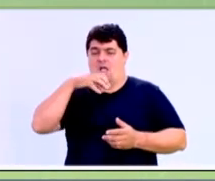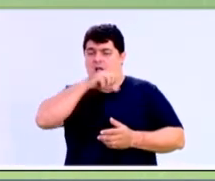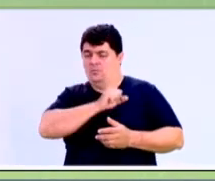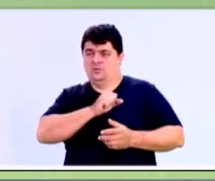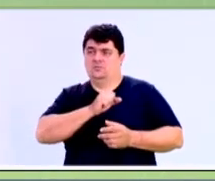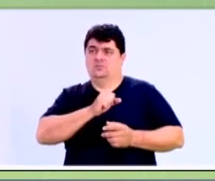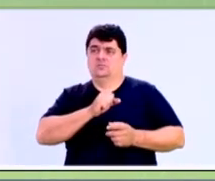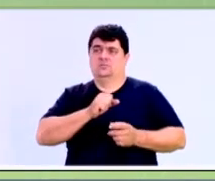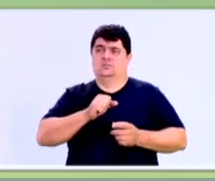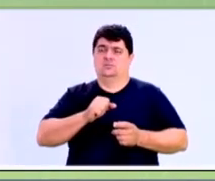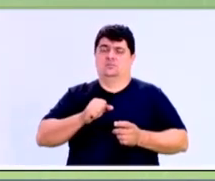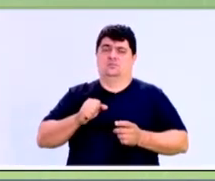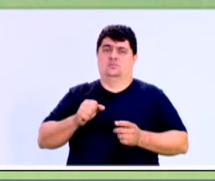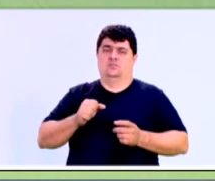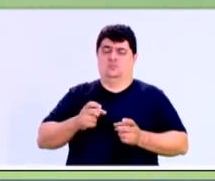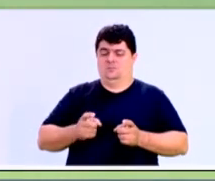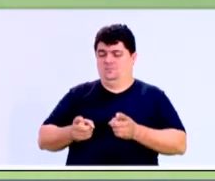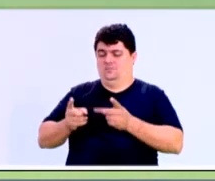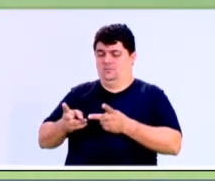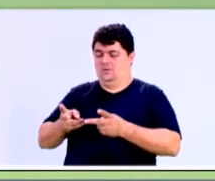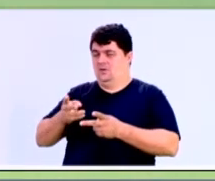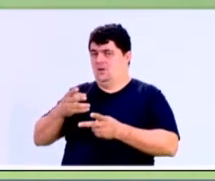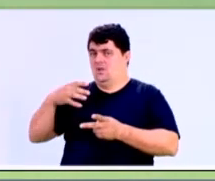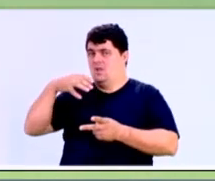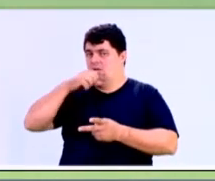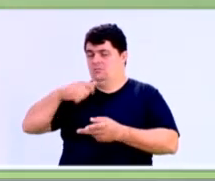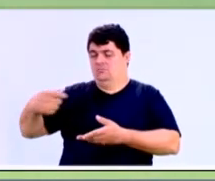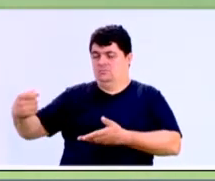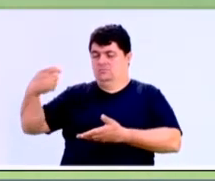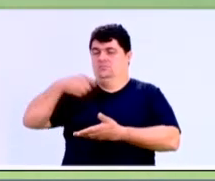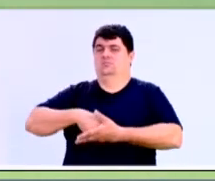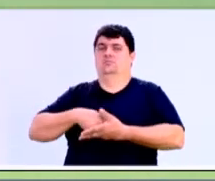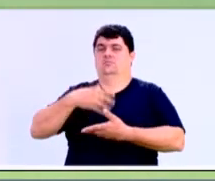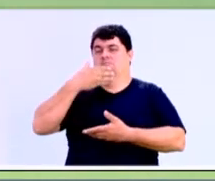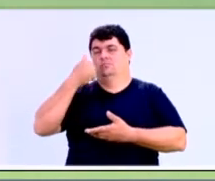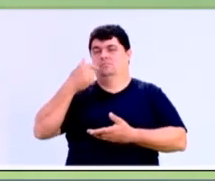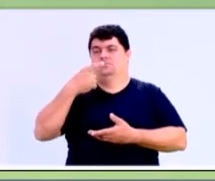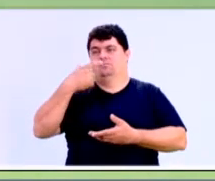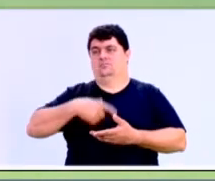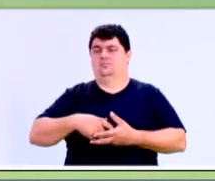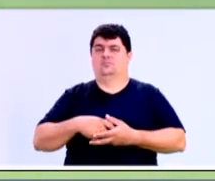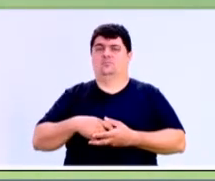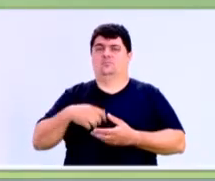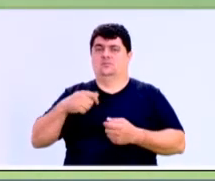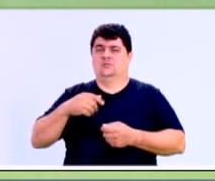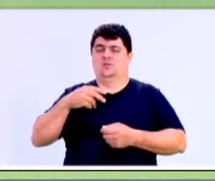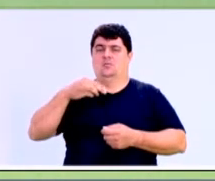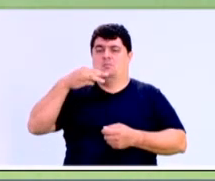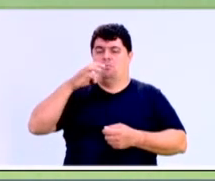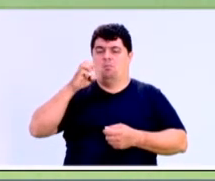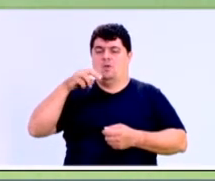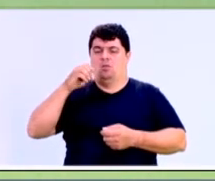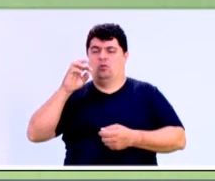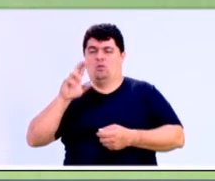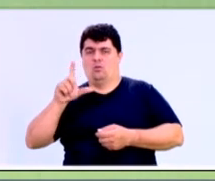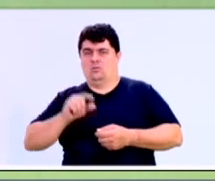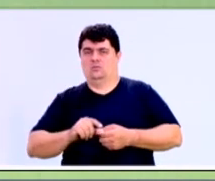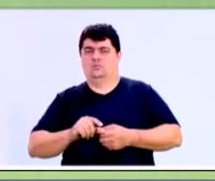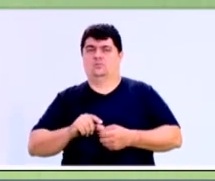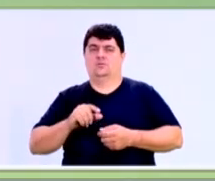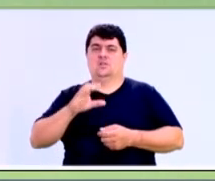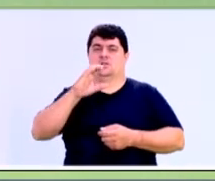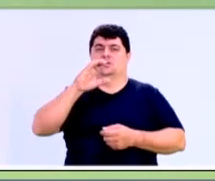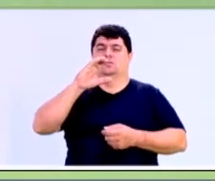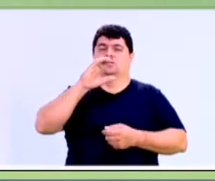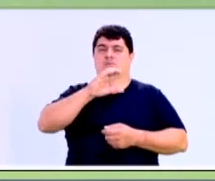para vender e quanto menor tempo eu demorar para receber, melhor para mim. Então, quanto menor, melhor. Ciclo de